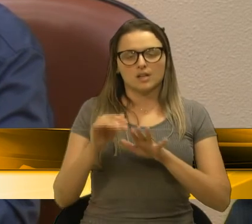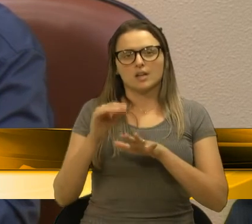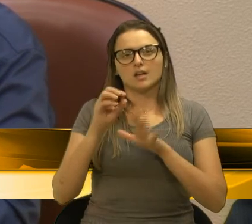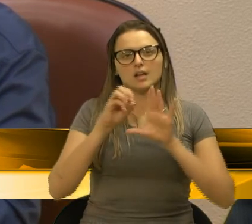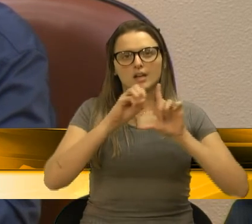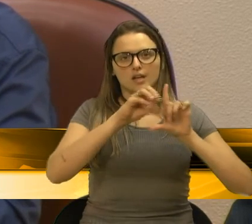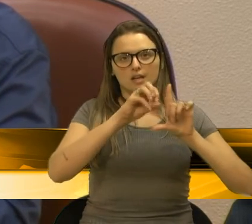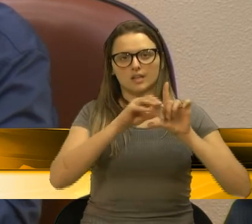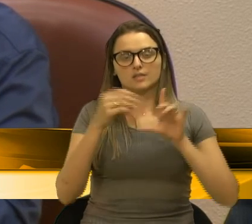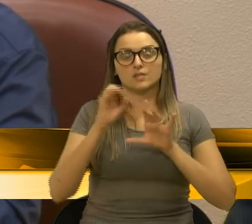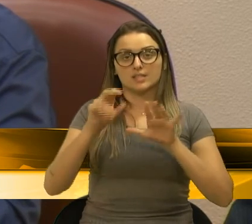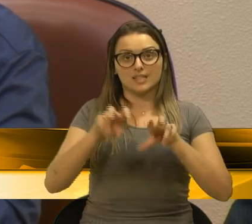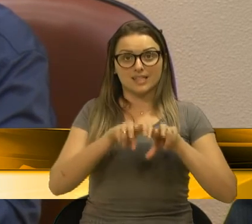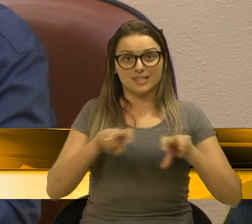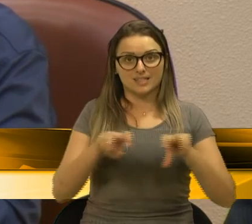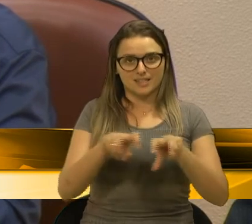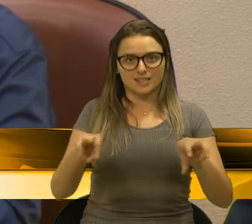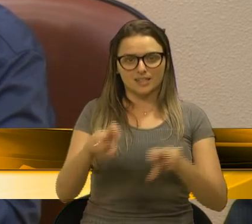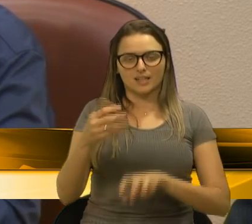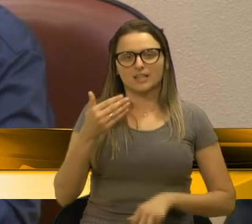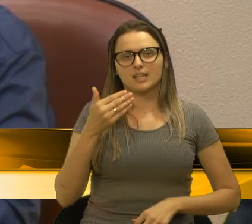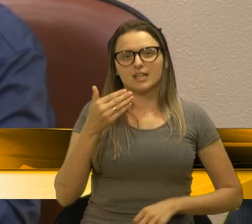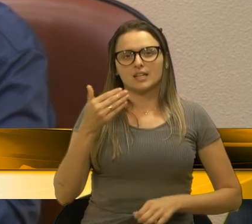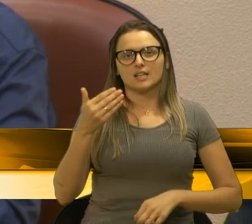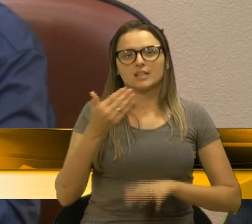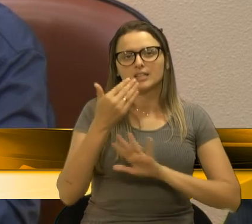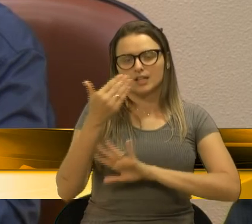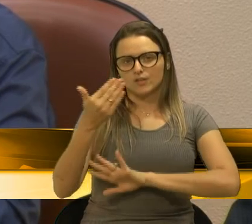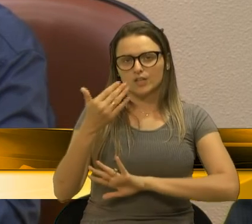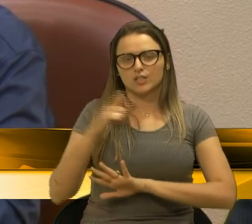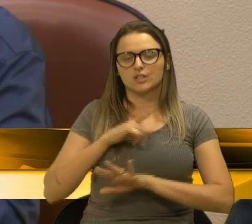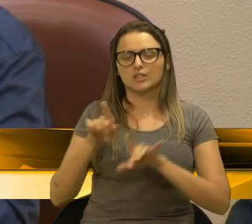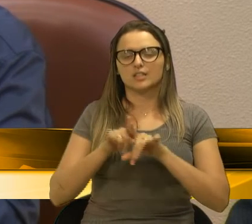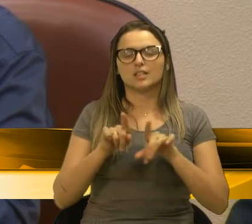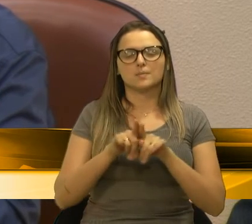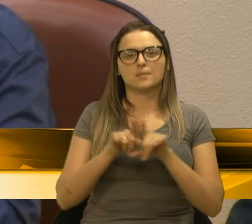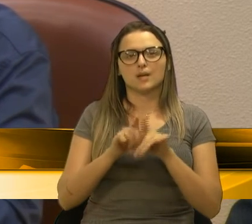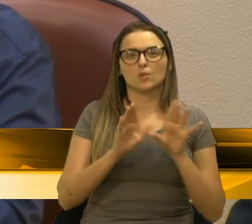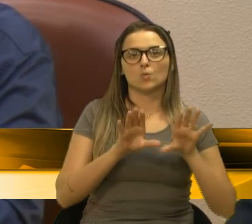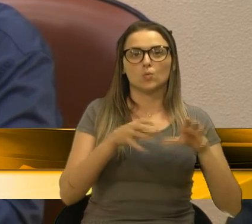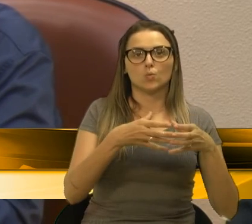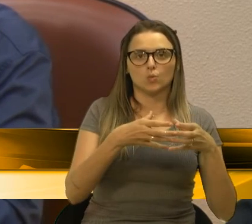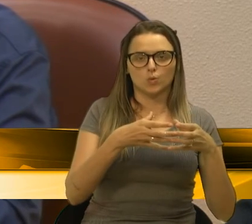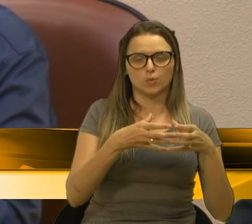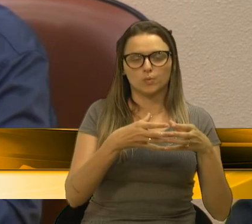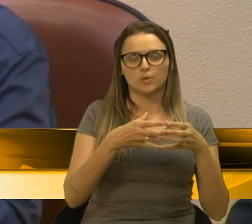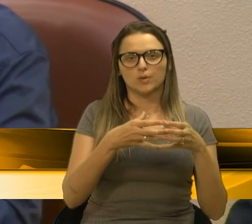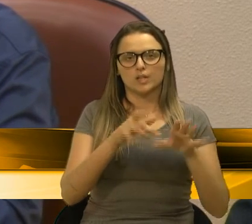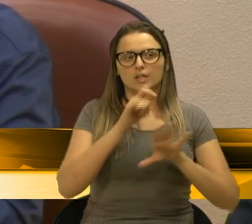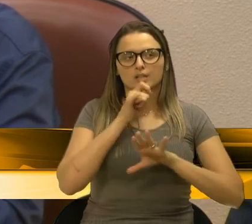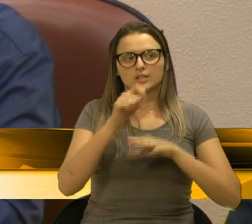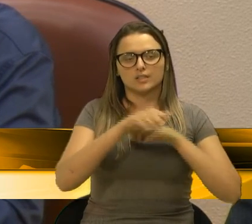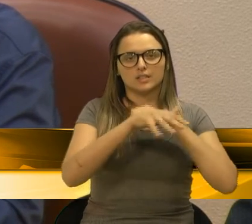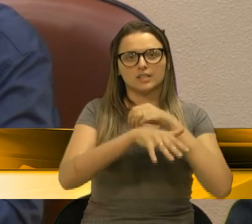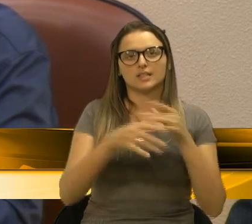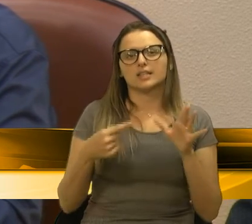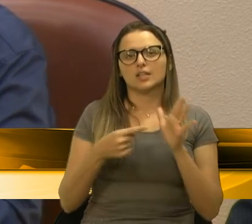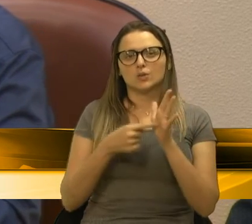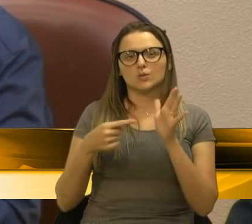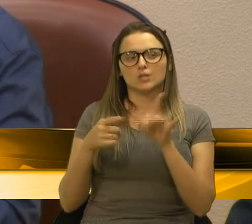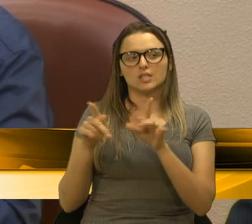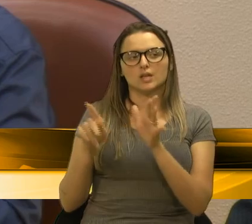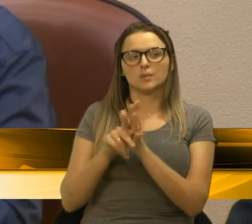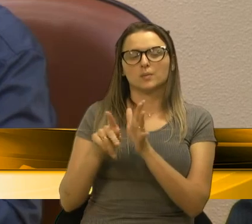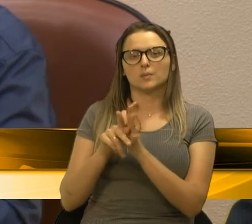quiserem vir para as primeiras fileiras, a comissão está à disposição, a partir de agora, para uma coletiva de imprensa, em virtude da ausência do denunciado na oitiva